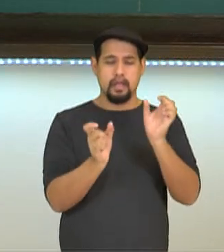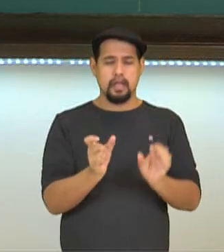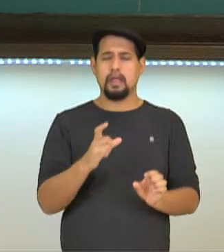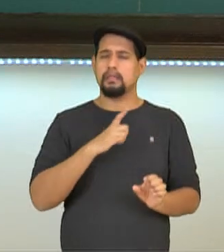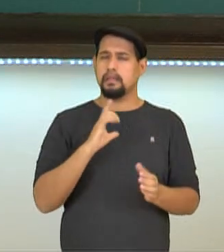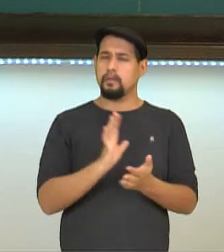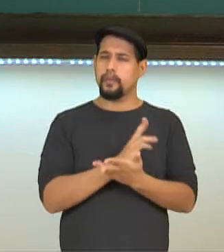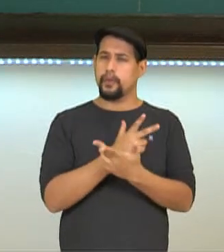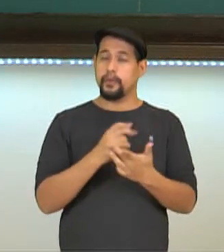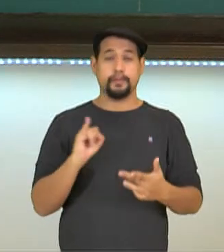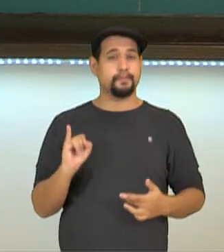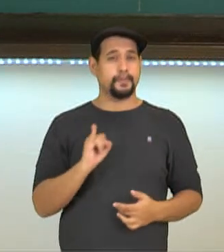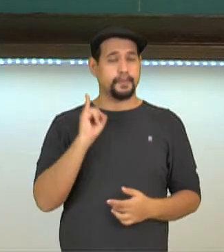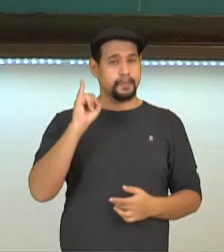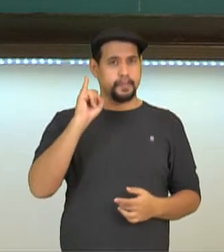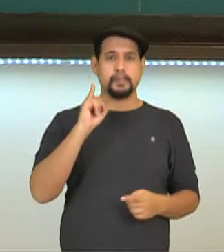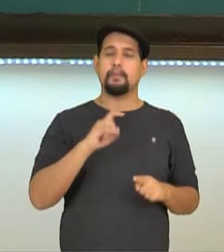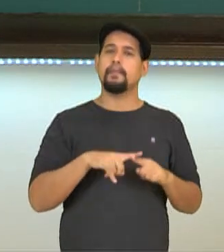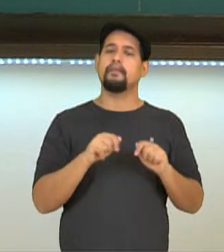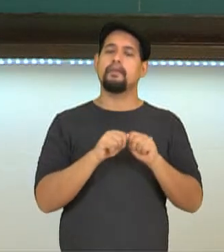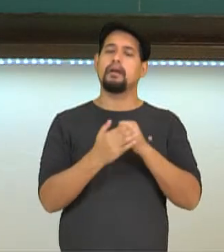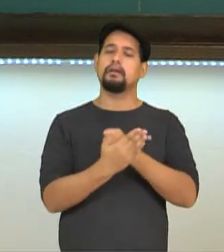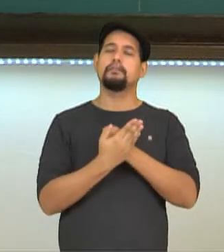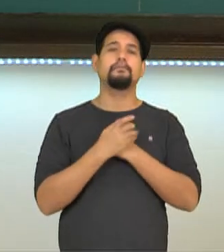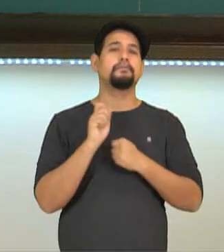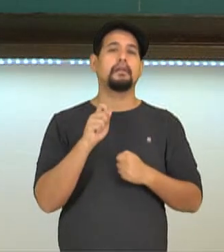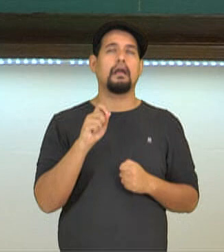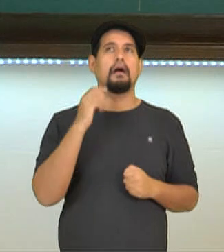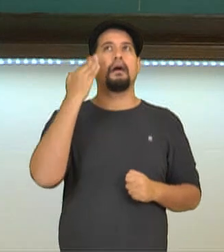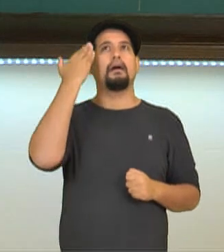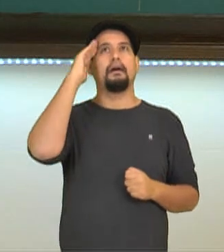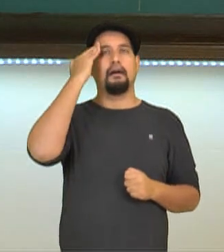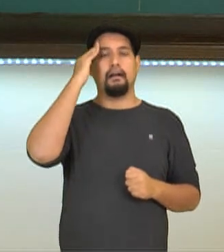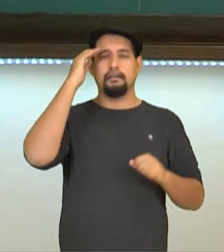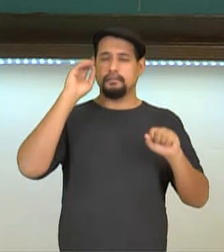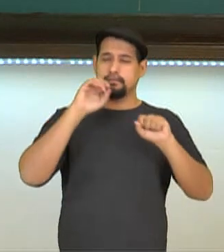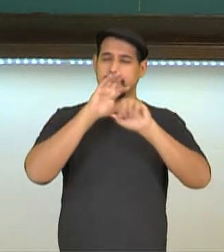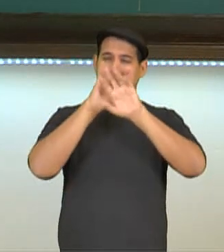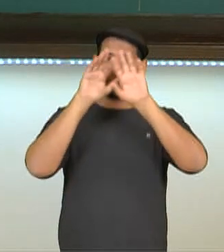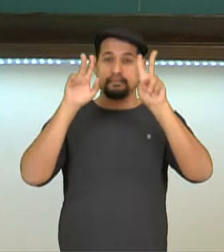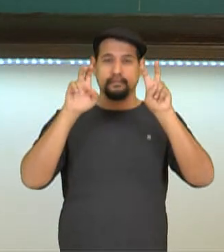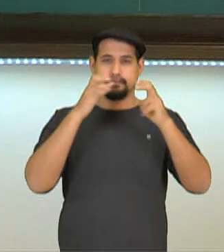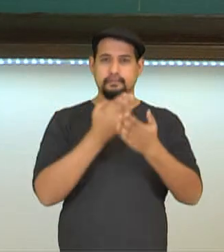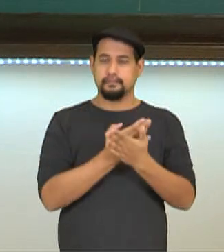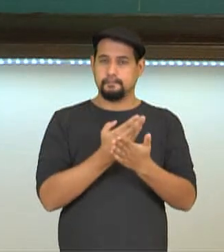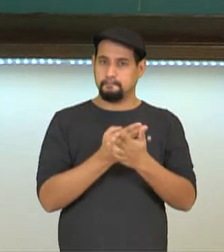algumas propriedades importantes, e isso vai nos ajudar a compreender aí todo o estudo